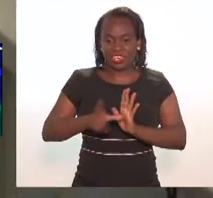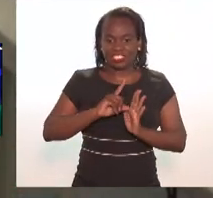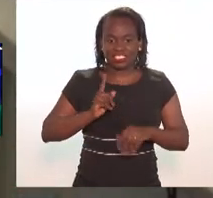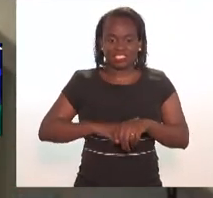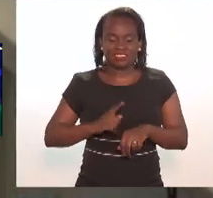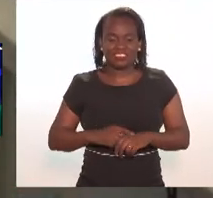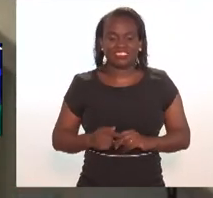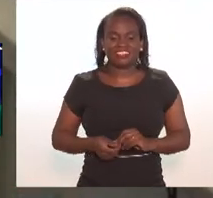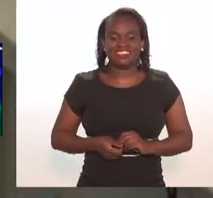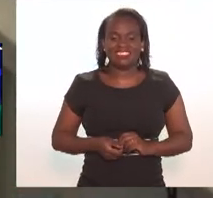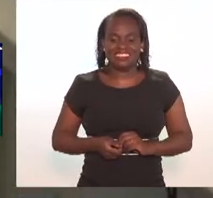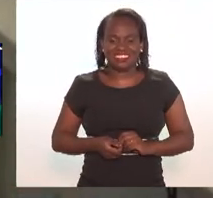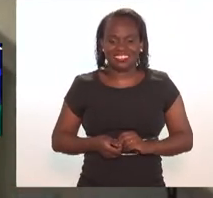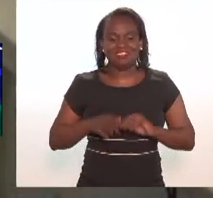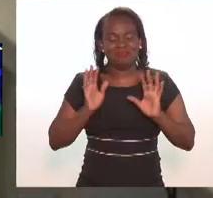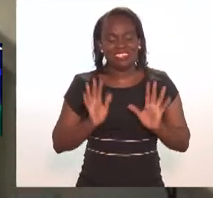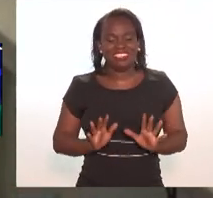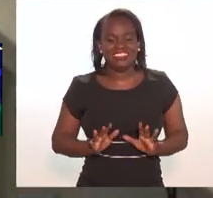tempo.